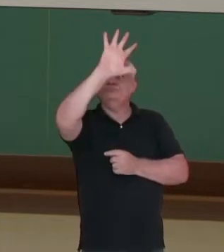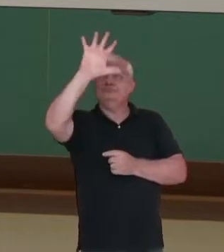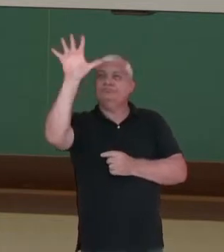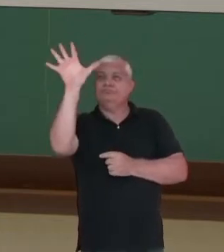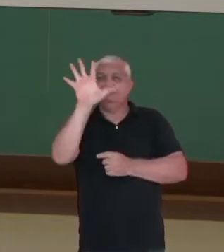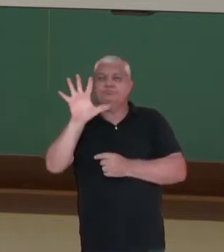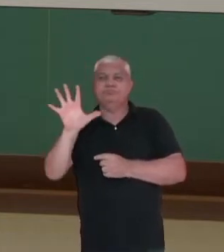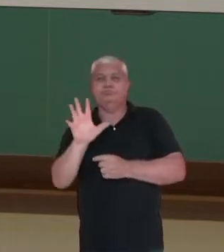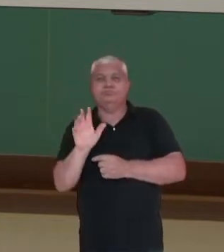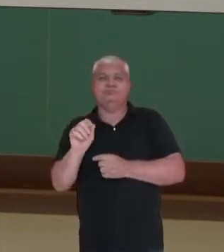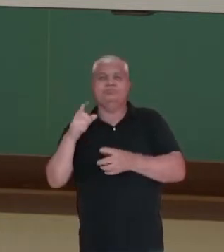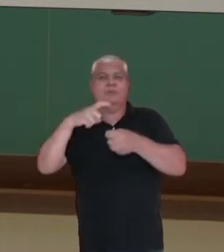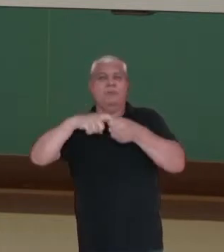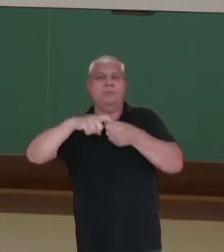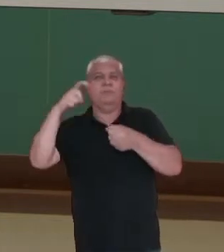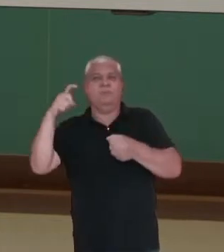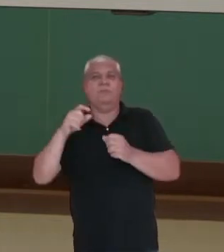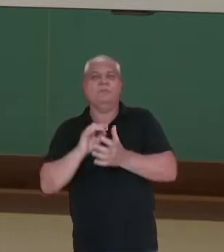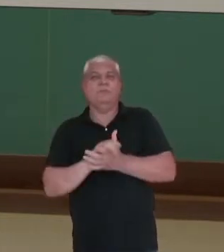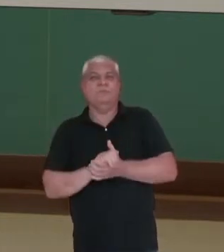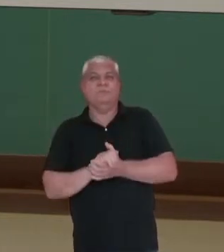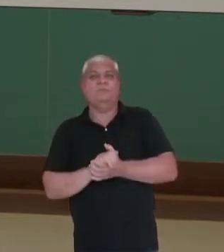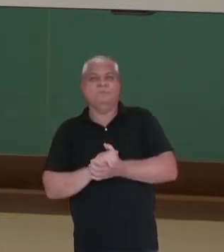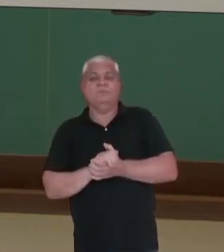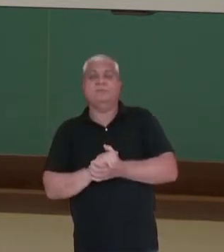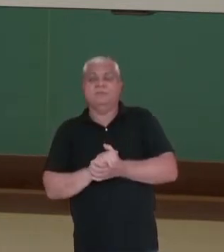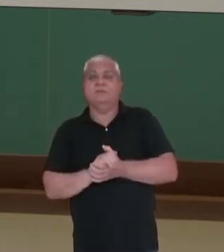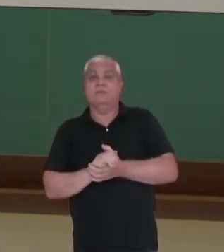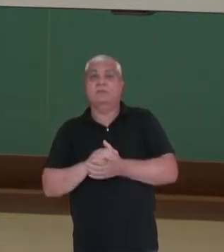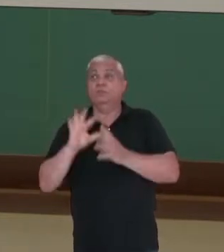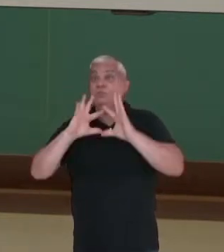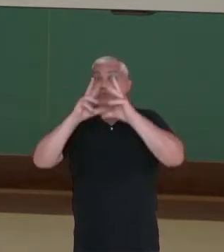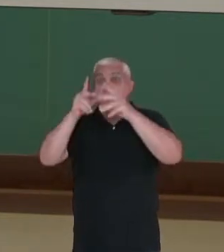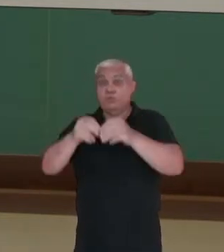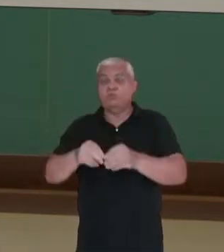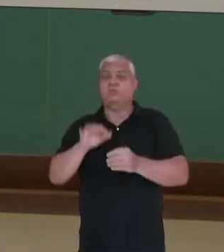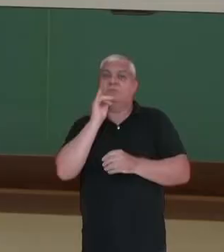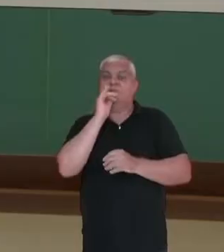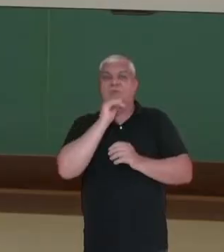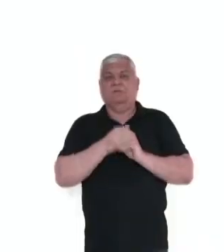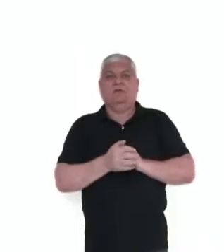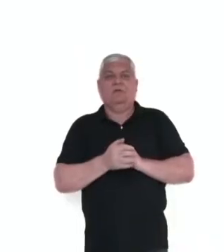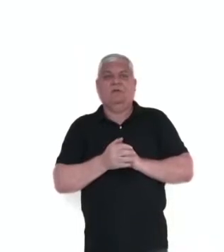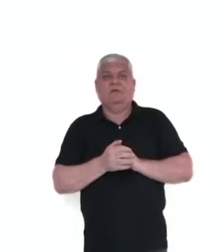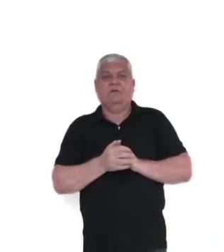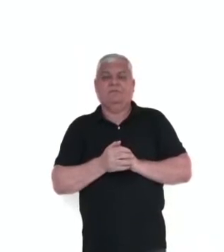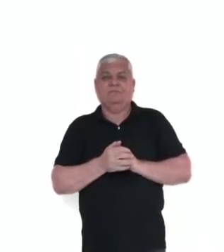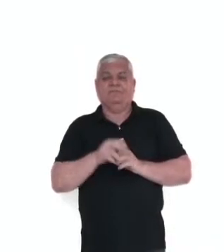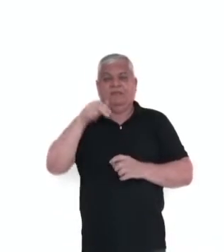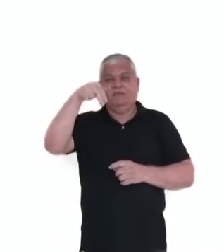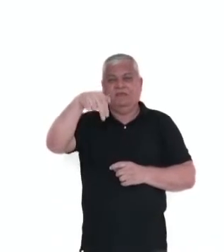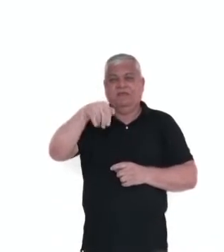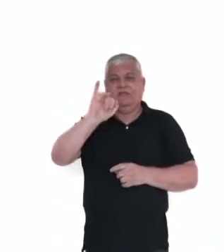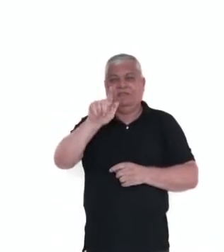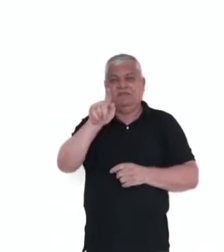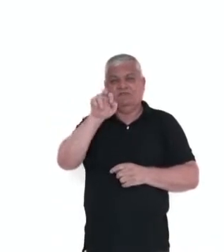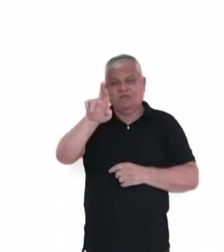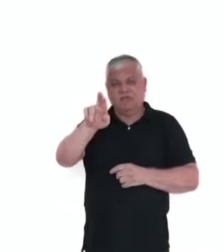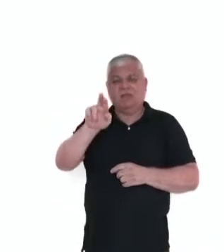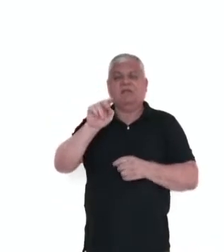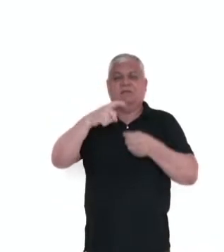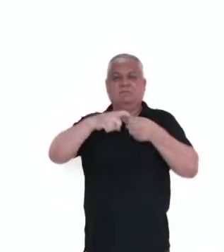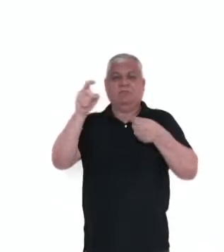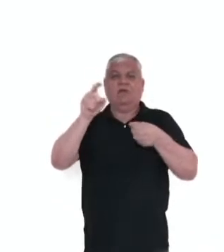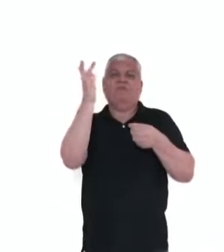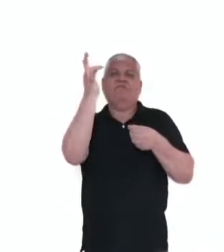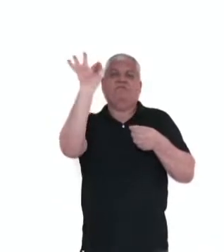ficaram independentes da África, dos países colonizadores. Vamos pegar aqui alguns exemplos. O Níger. O Níger ficou independente da